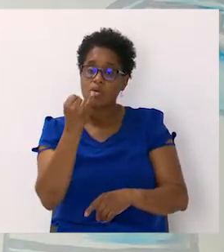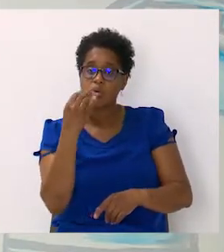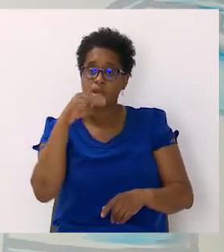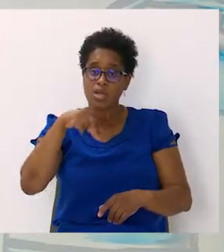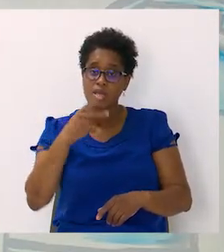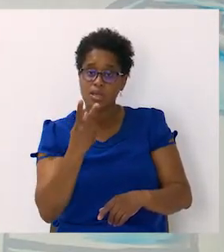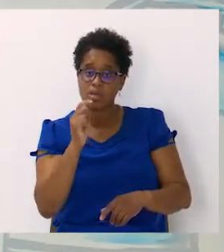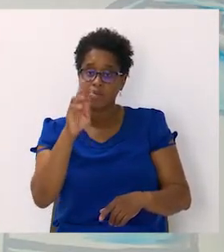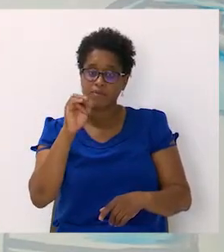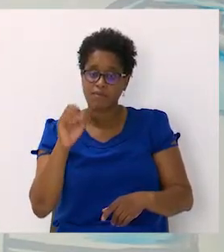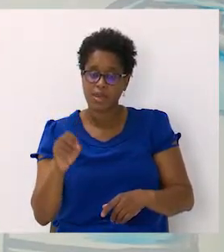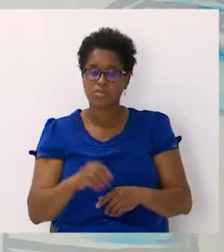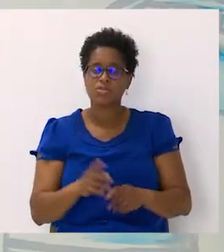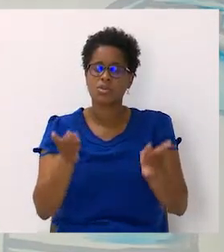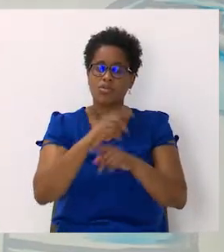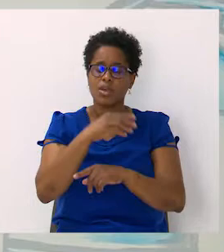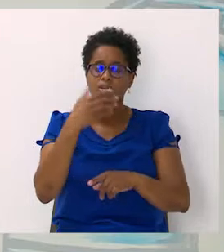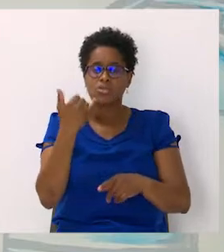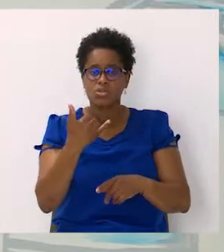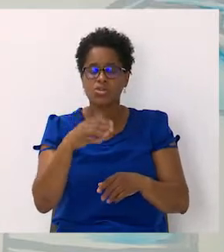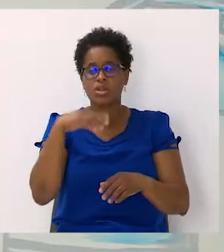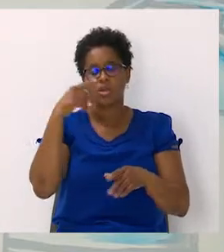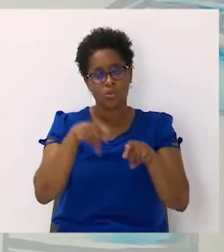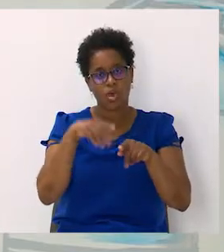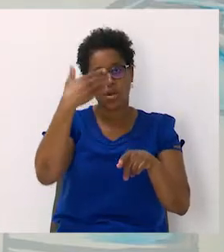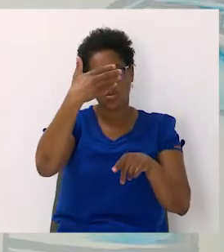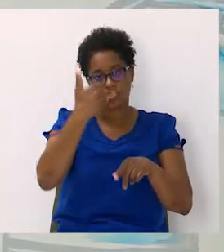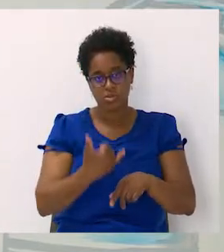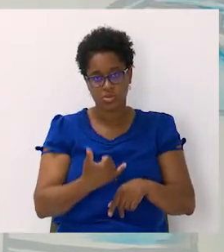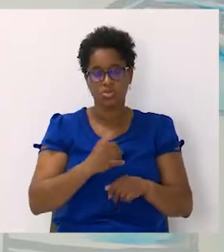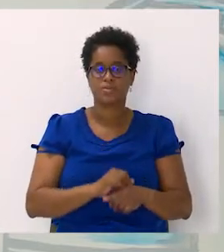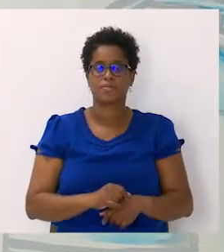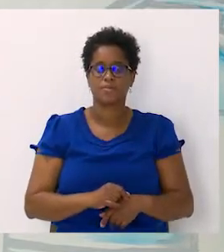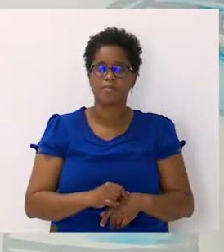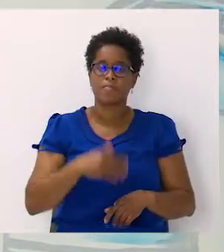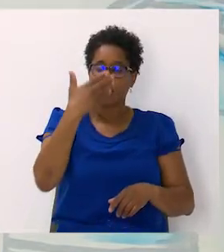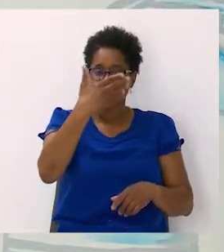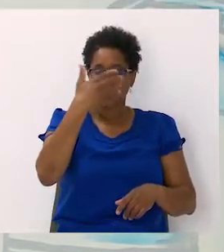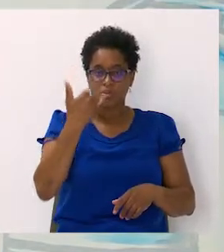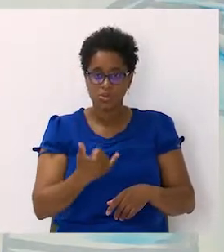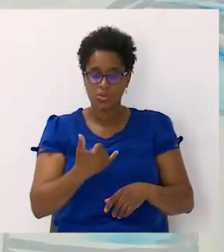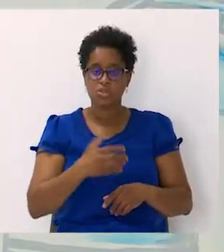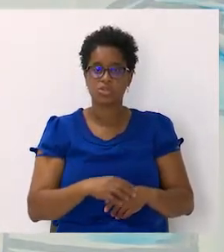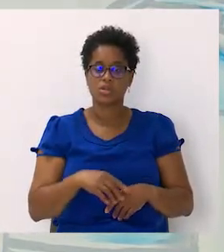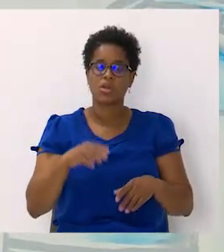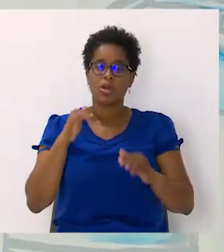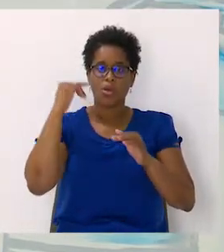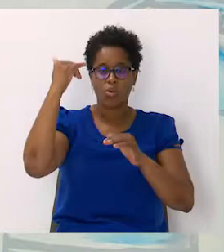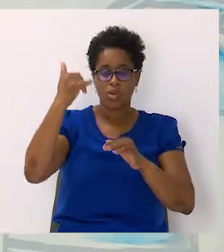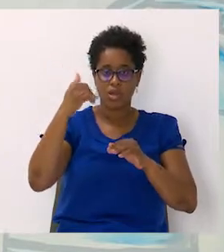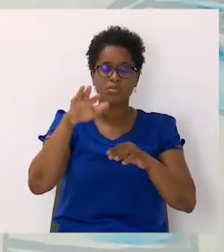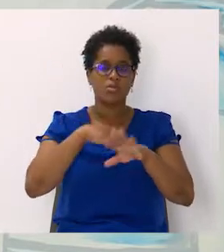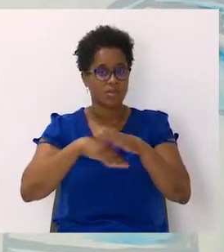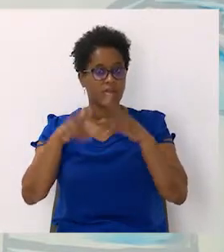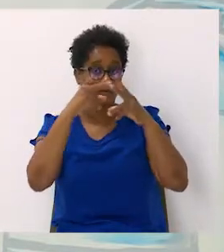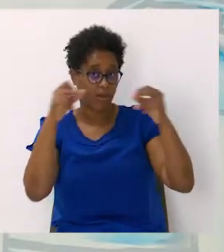inverso. Inverso de 2 é 1 sobre 2. 1 sobre 2 ao quadrado. Vamos aplicar